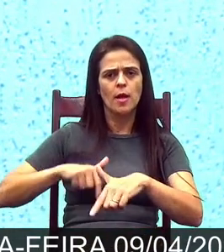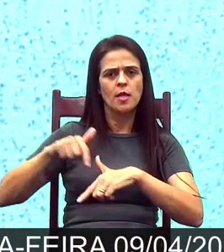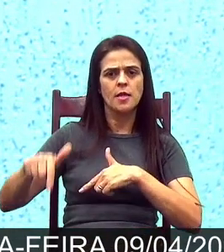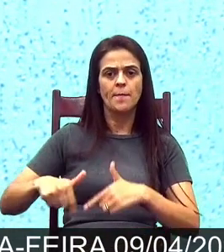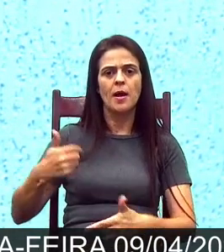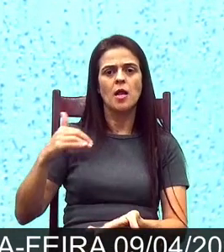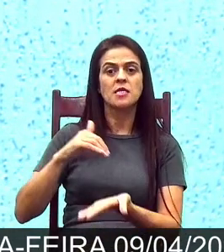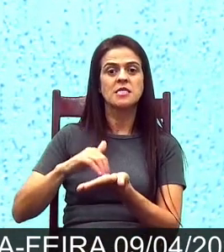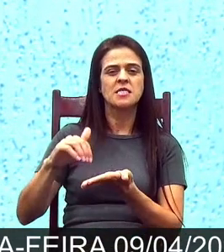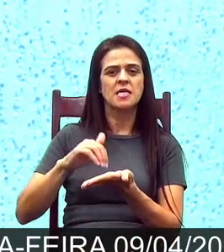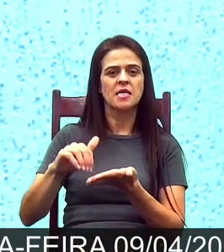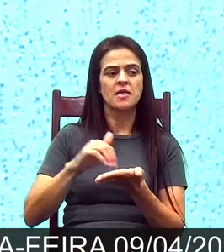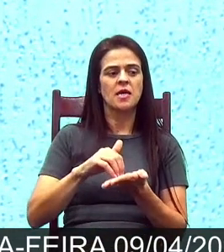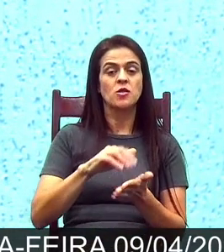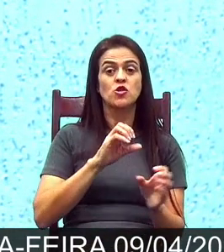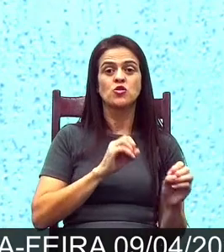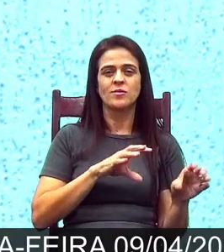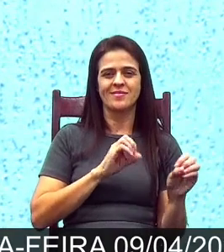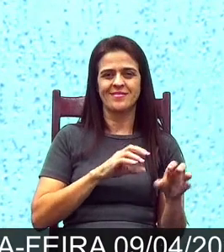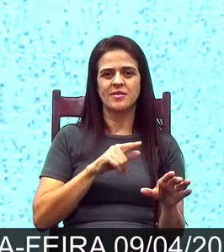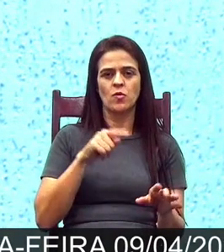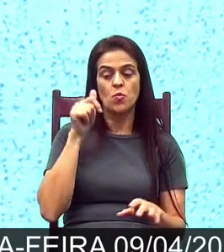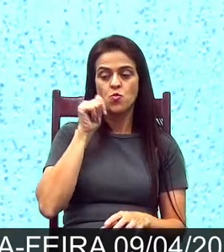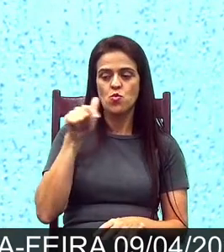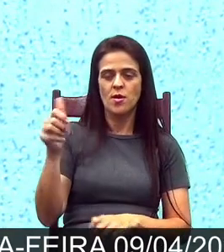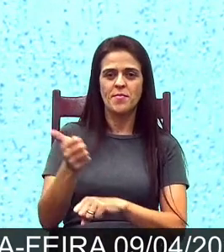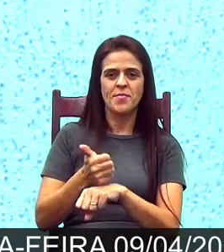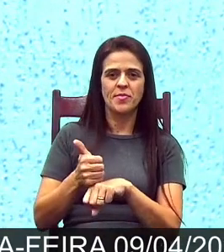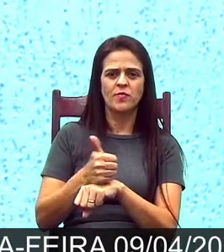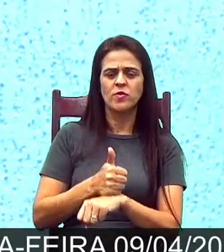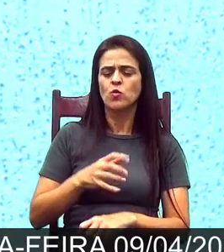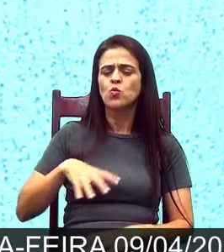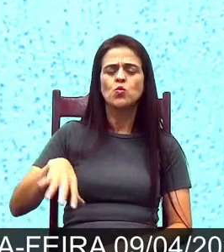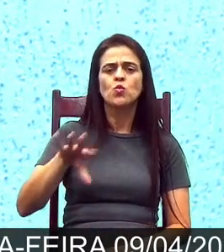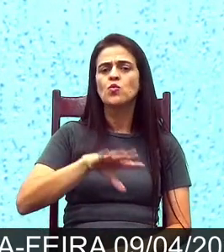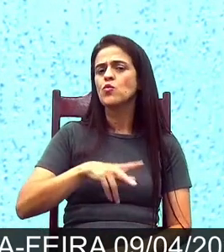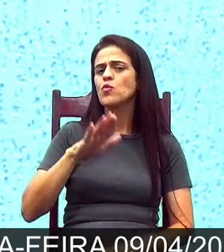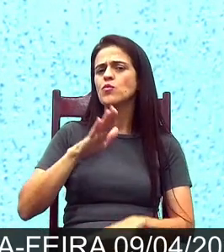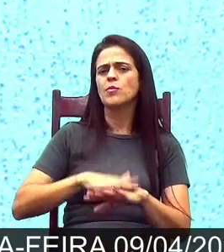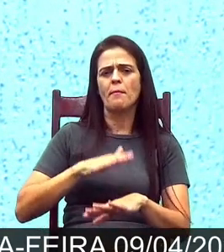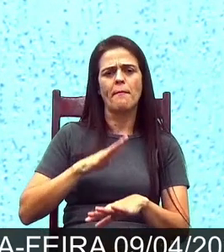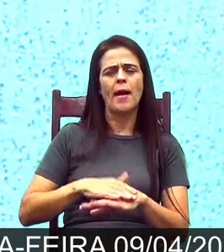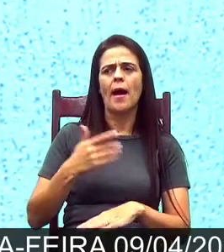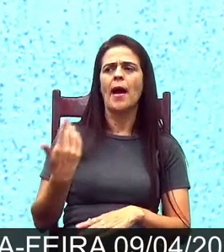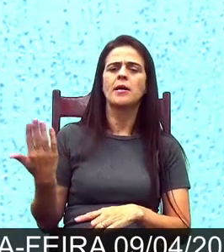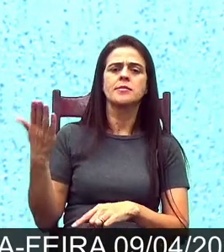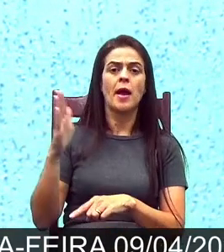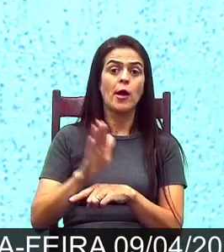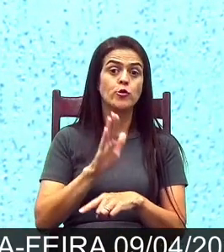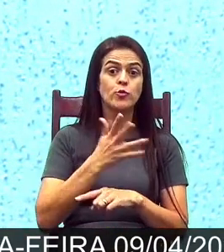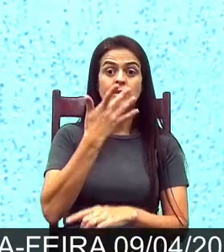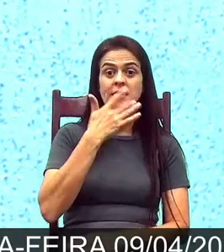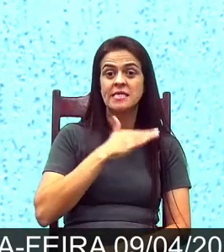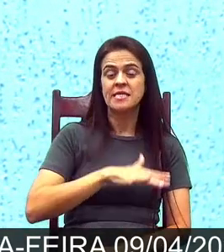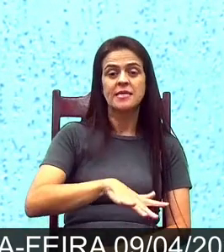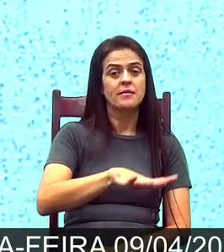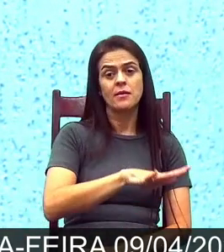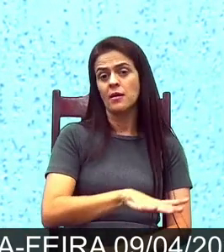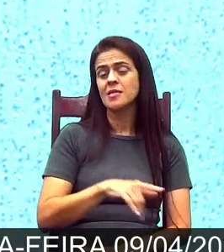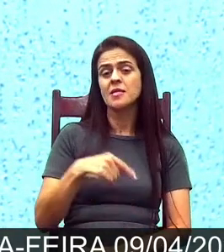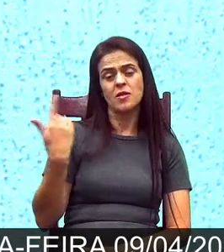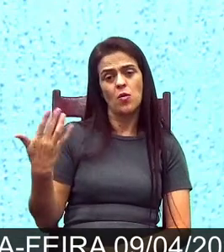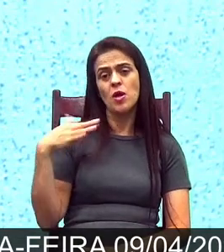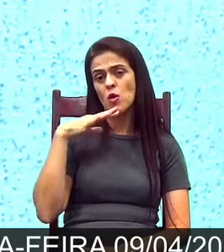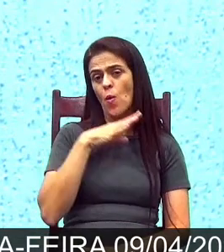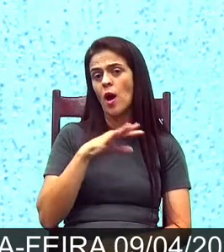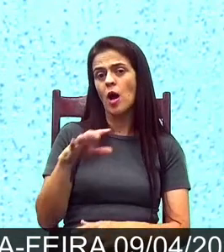Educação. E por tudo que ela faz para o nosso povo de Catalão, as crianças, nada mais justo